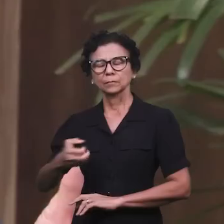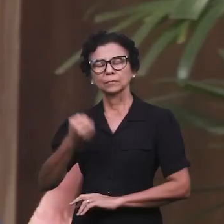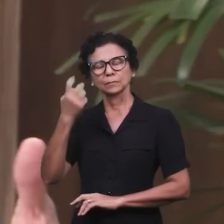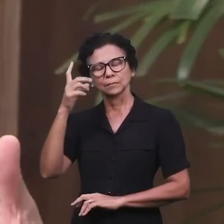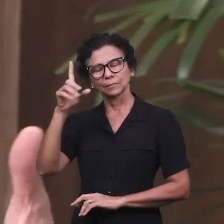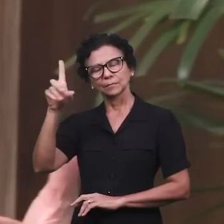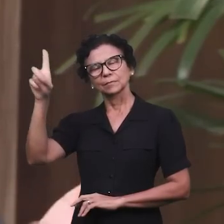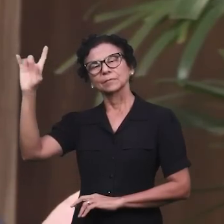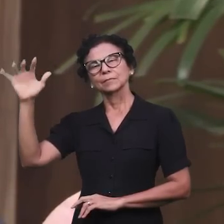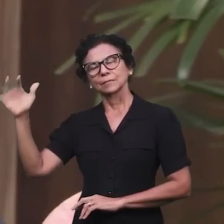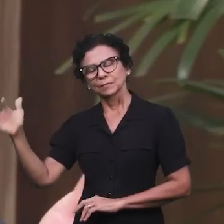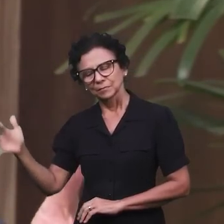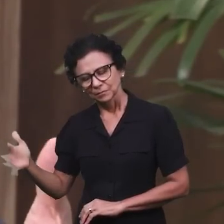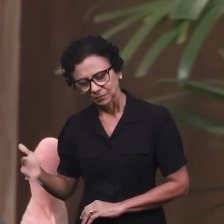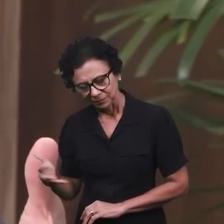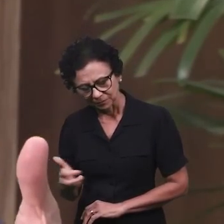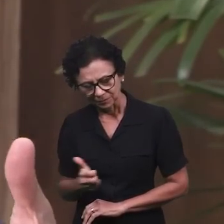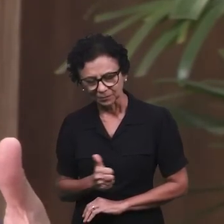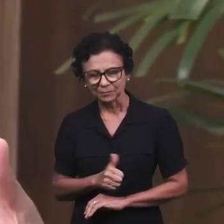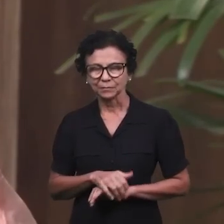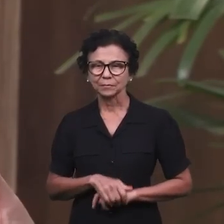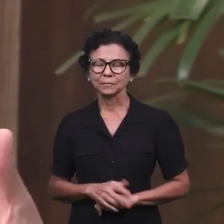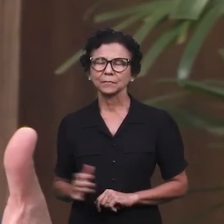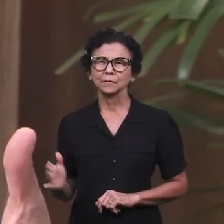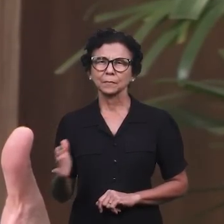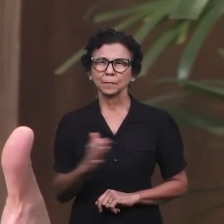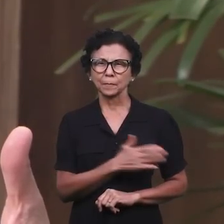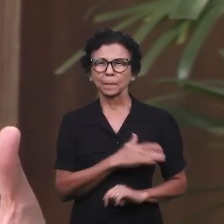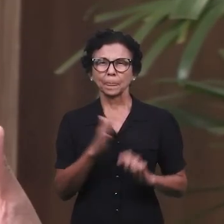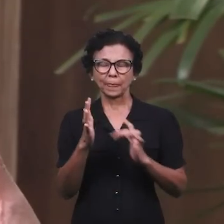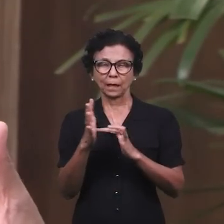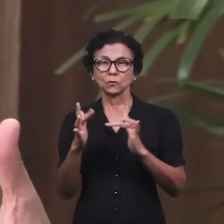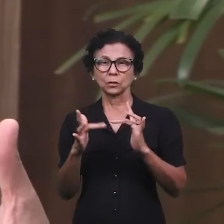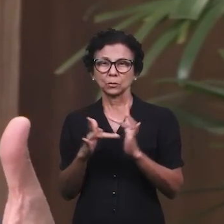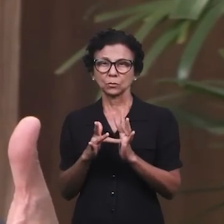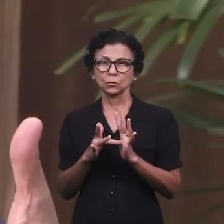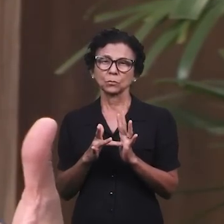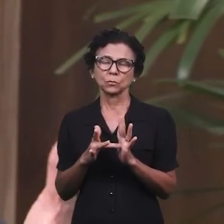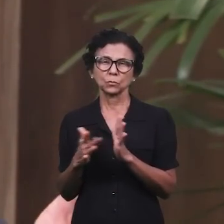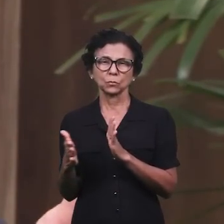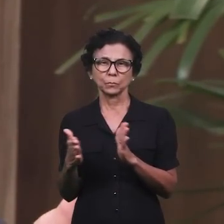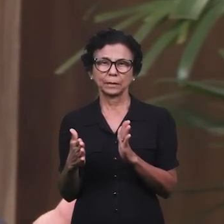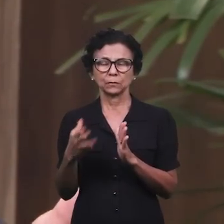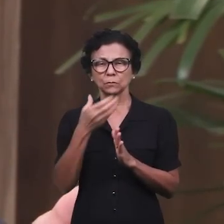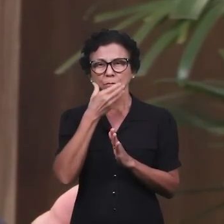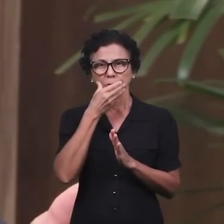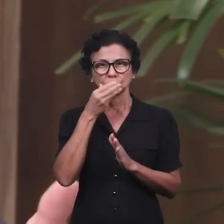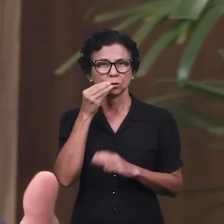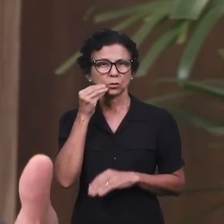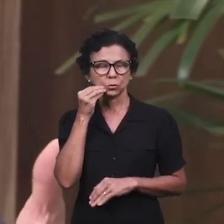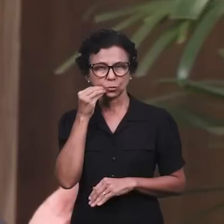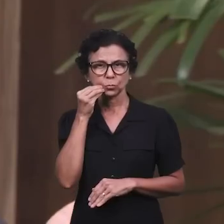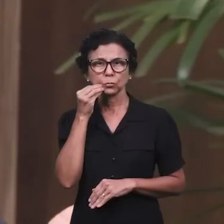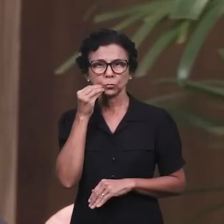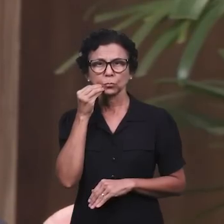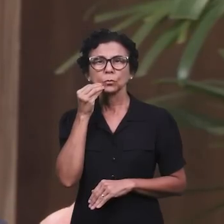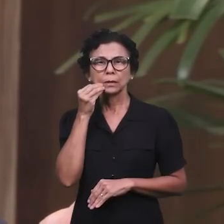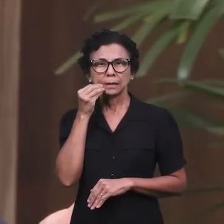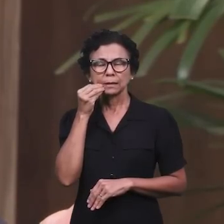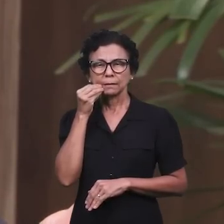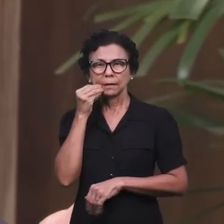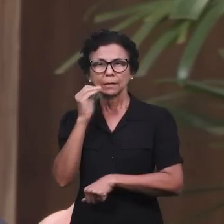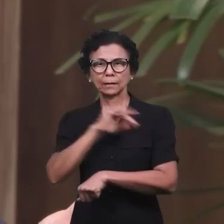adorarás. Nós vemos a tentação de Jesus após o período que ele fez ali do jejum, quando ele foi tentado